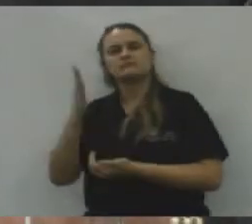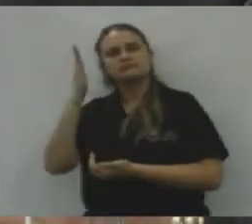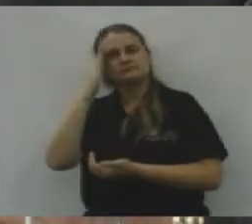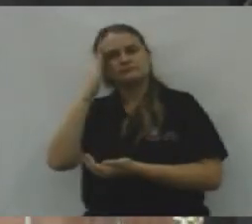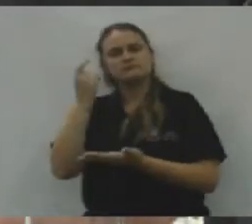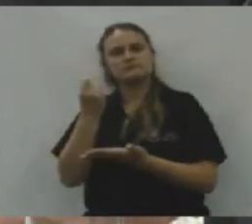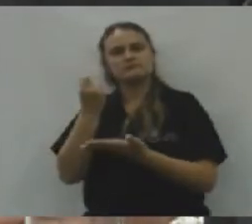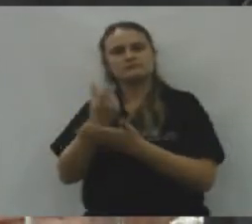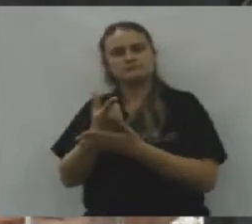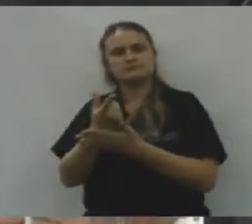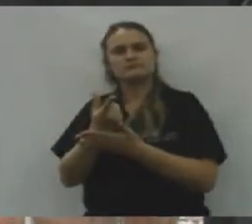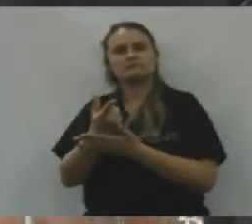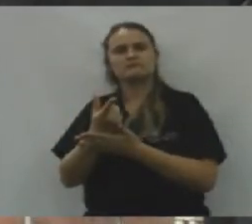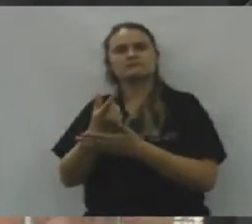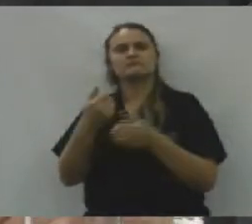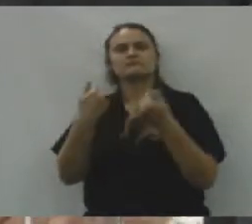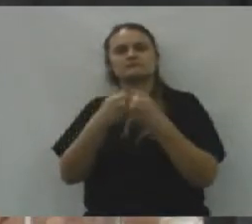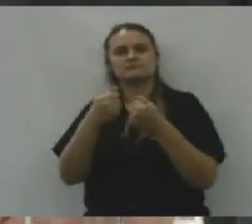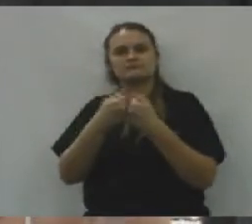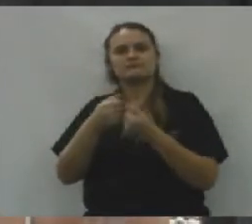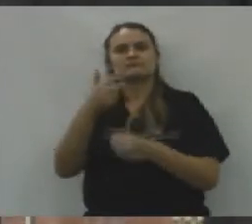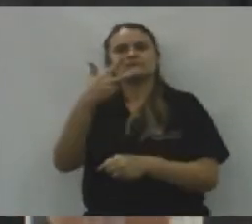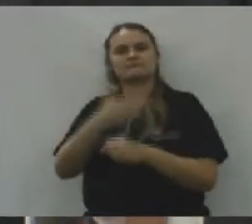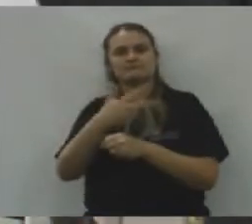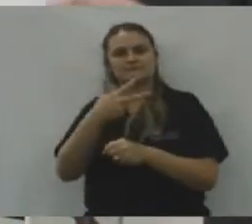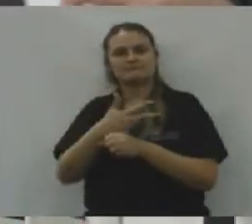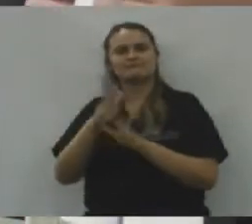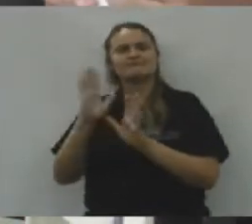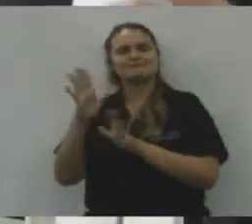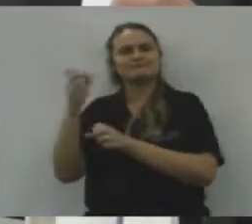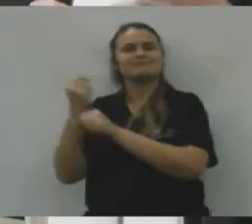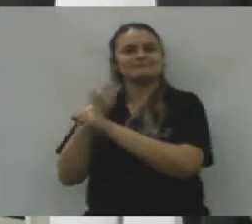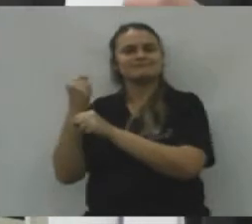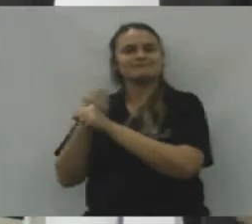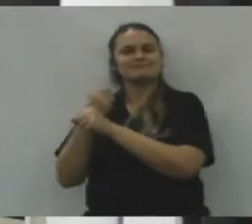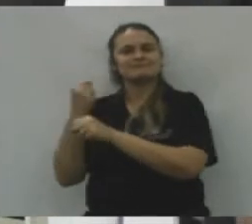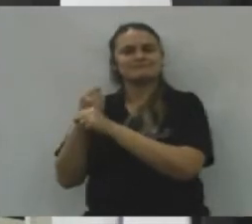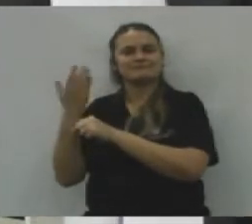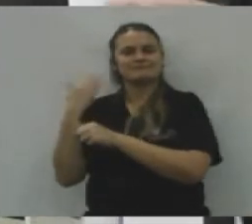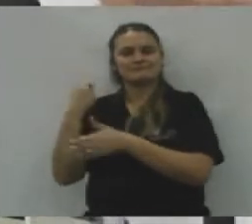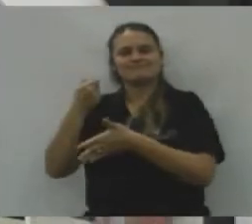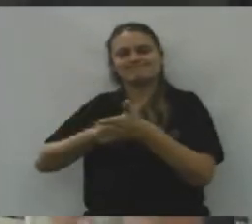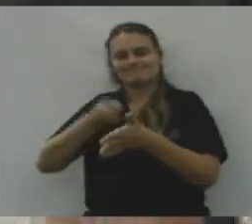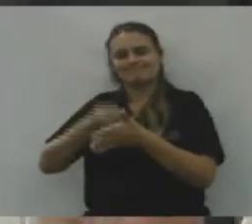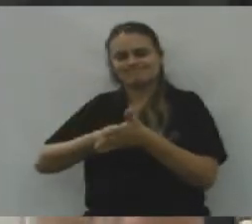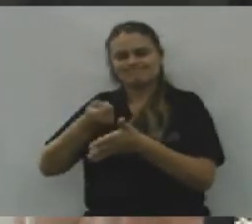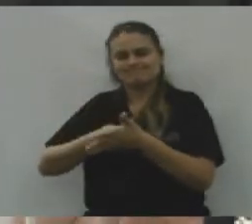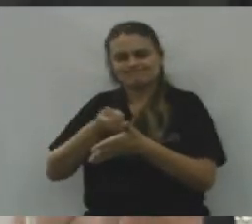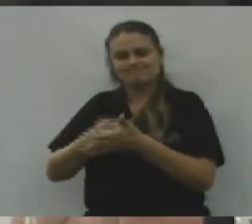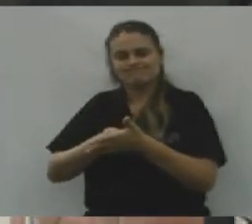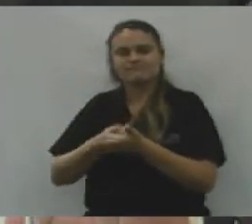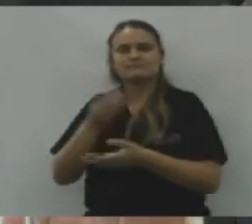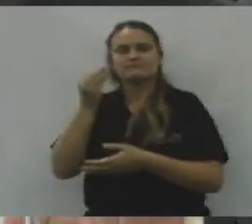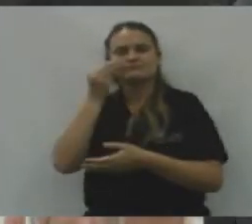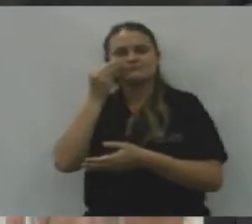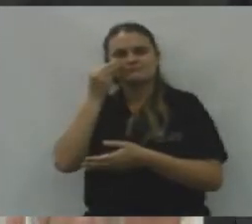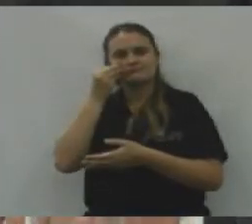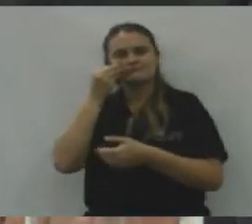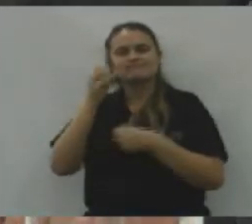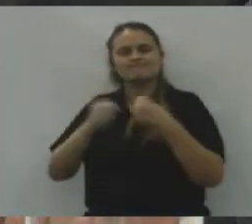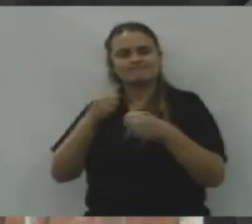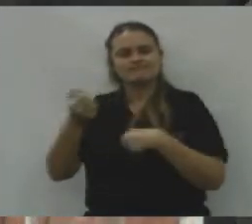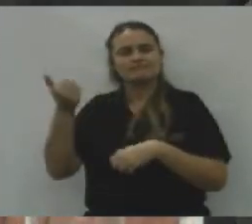compraram o bendito ônibus da terceira idade, qual faz algum tempo que eu estou tentando e